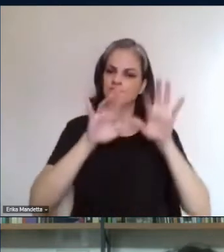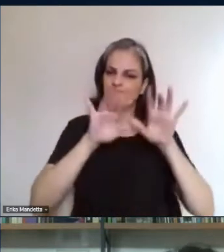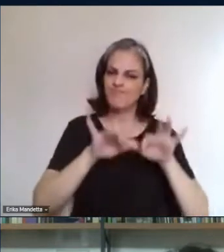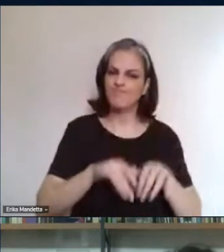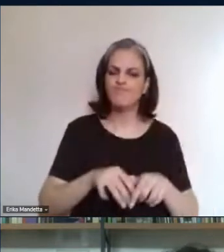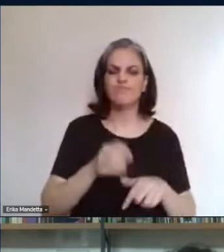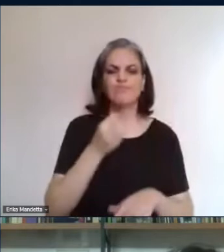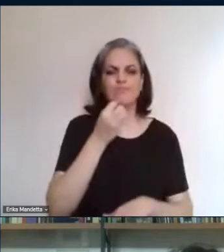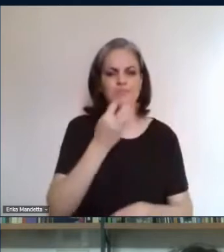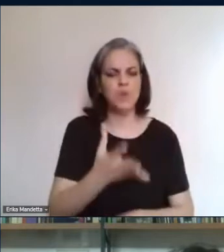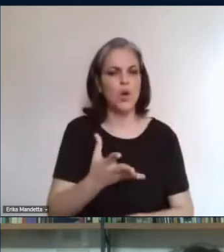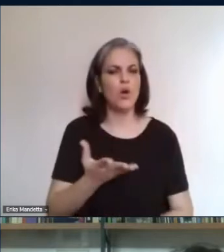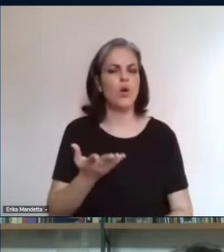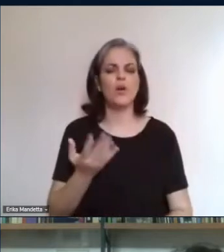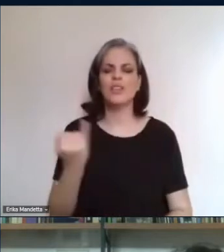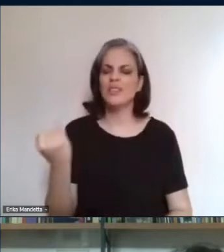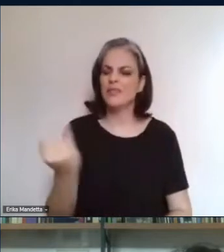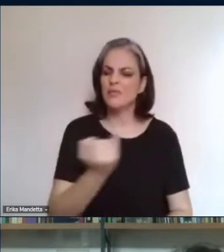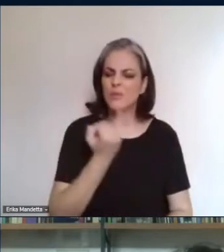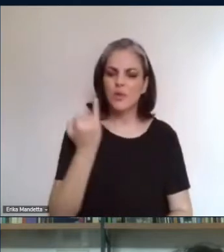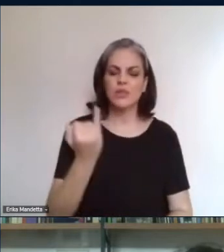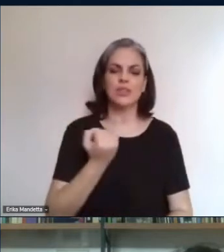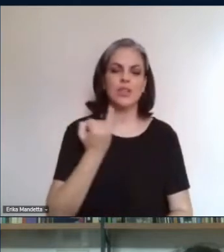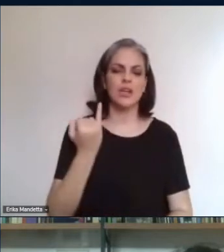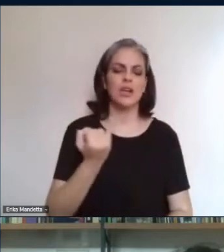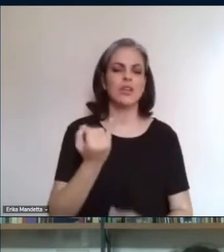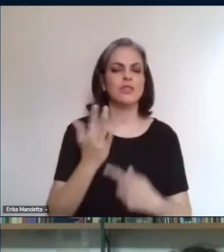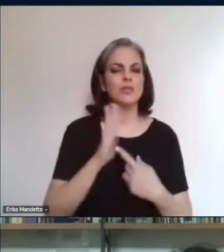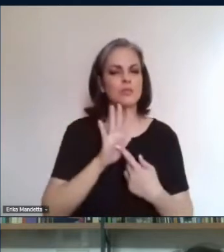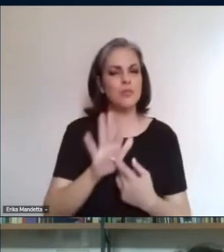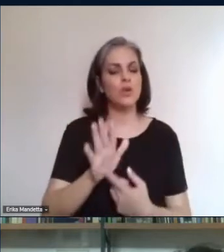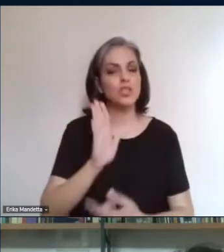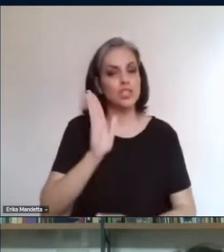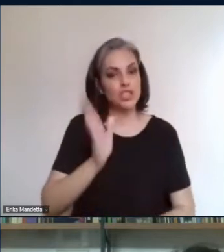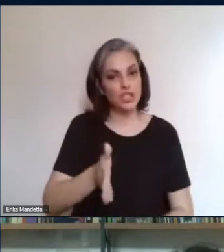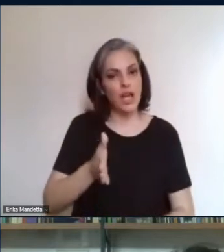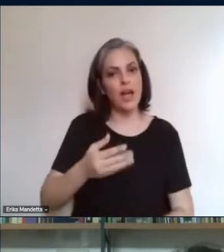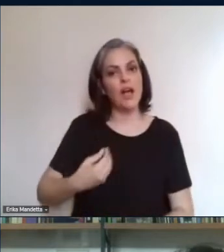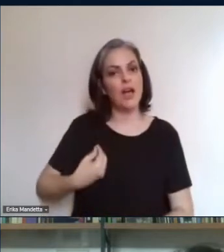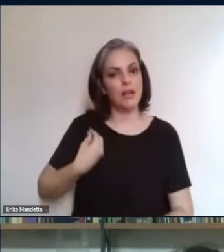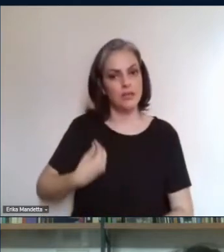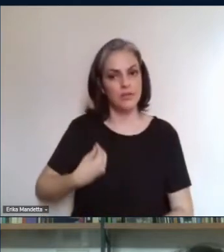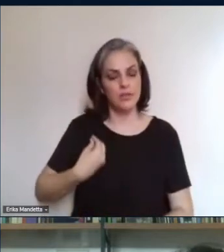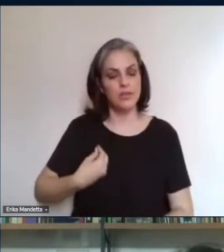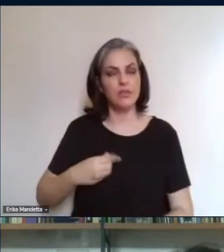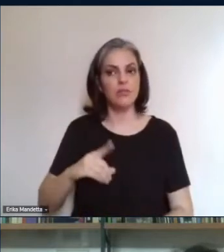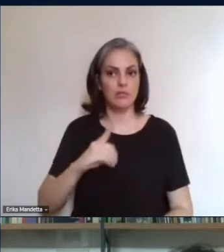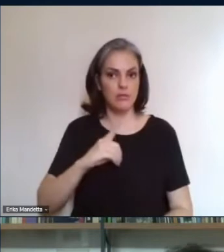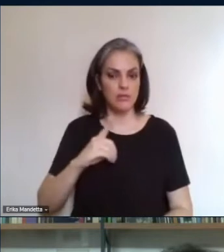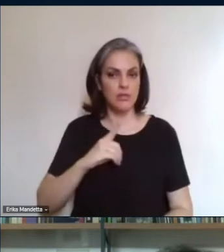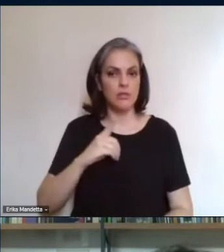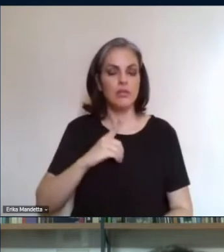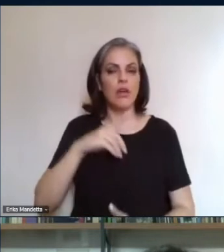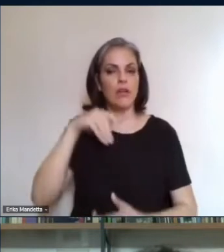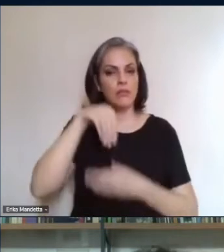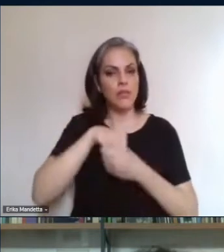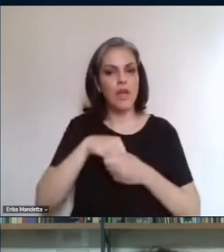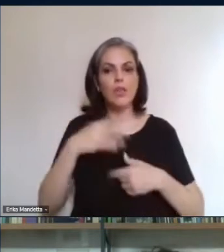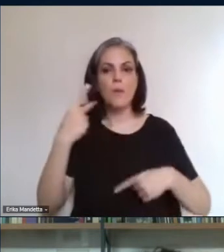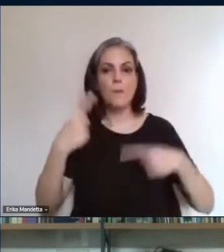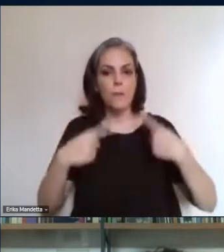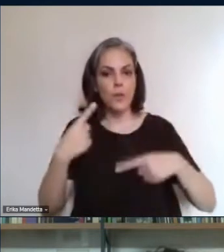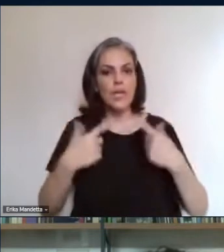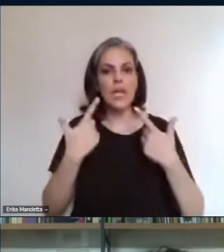levantamento super importante, mostra que já tem uma política linguística, uma